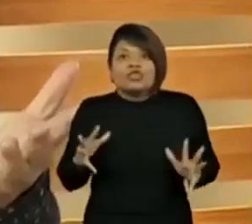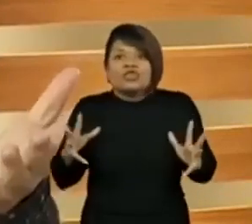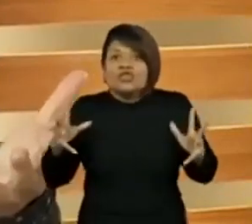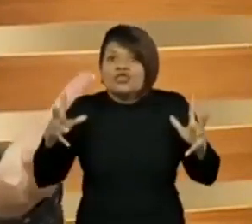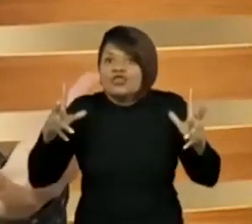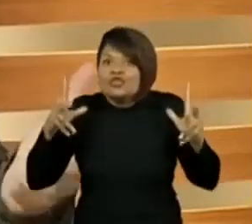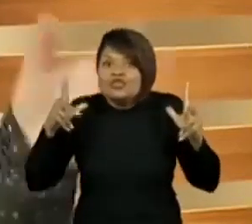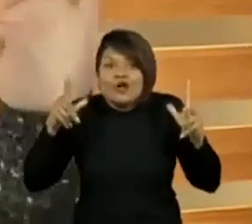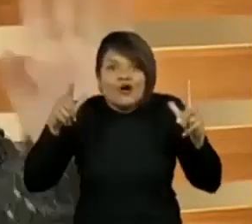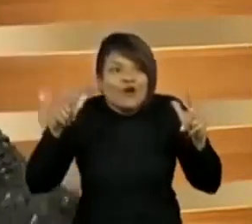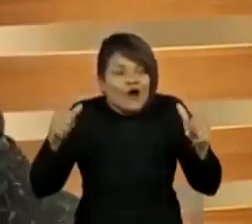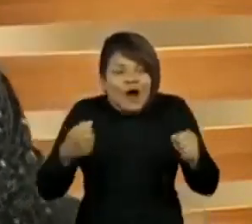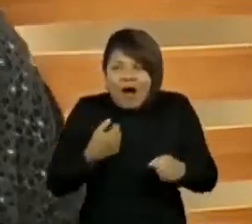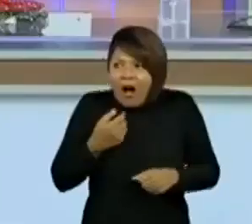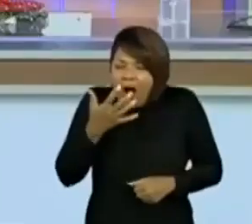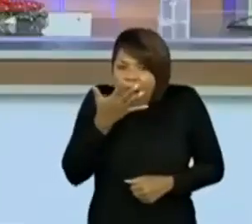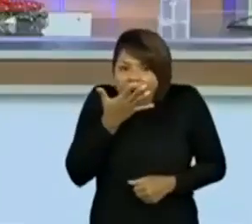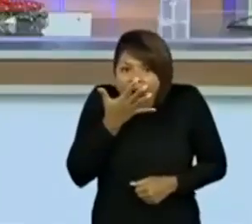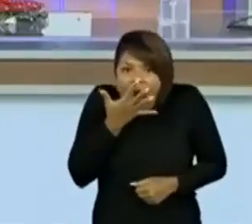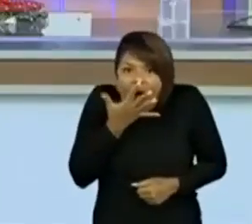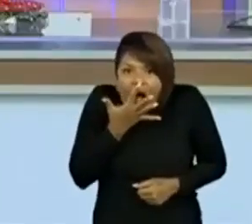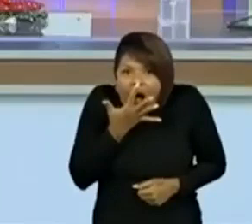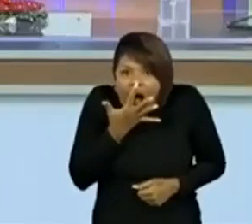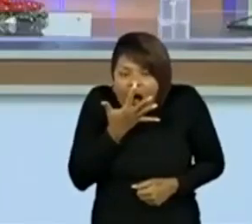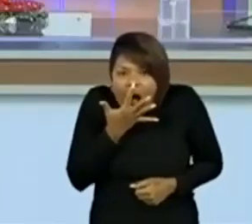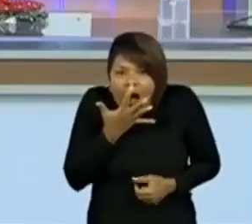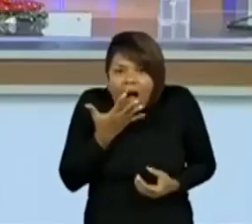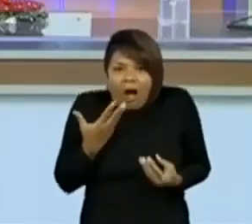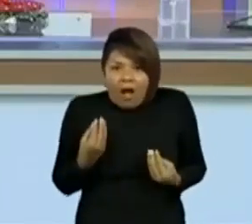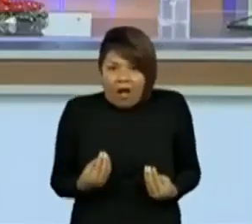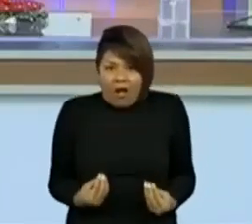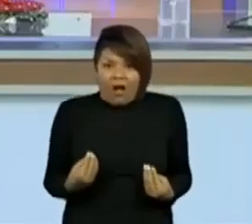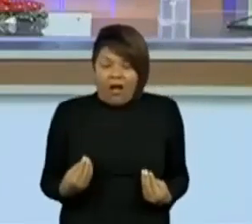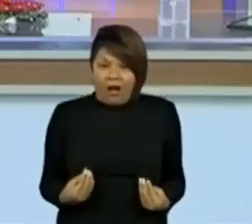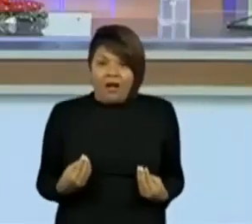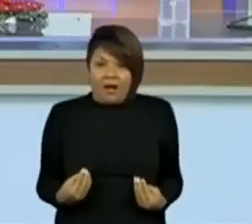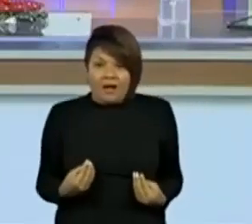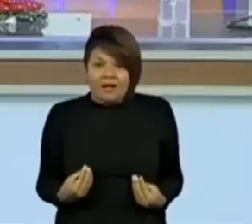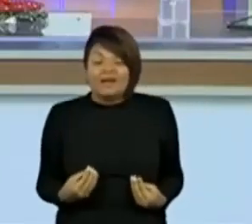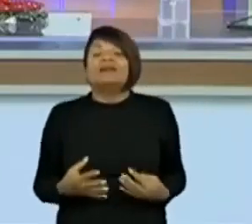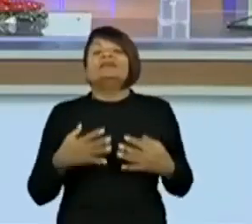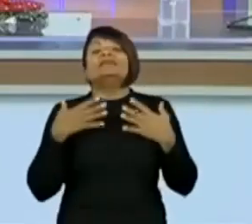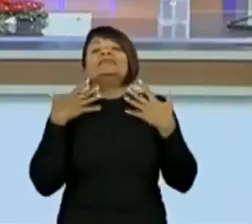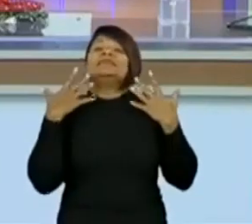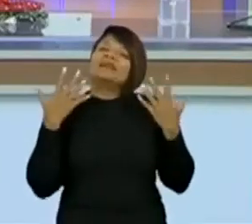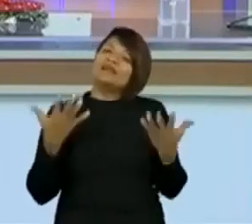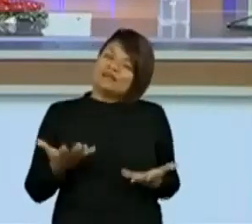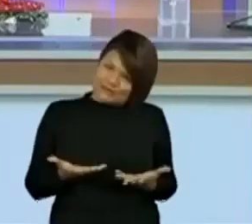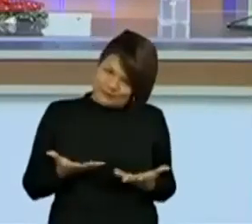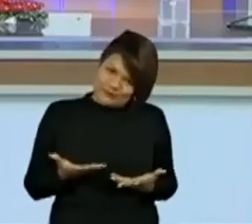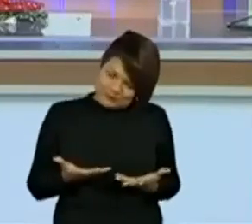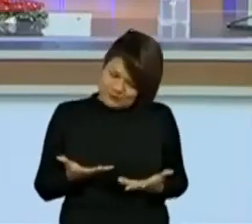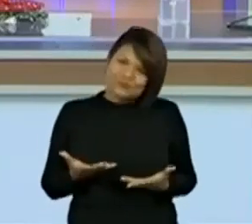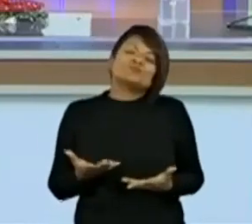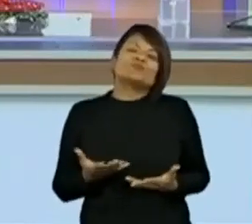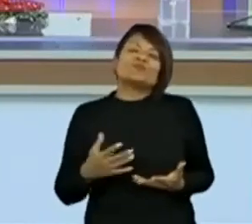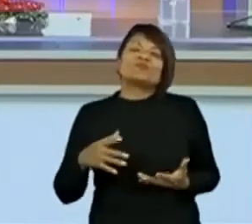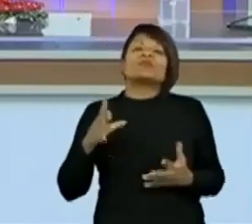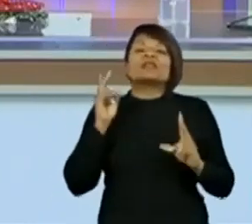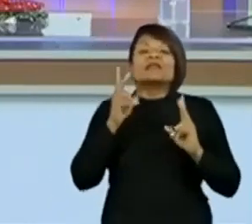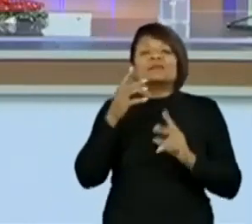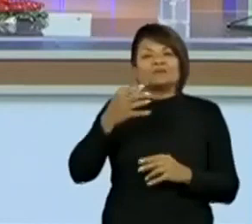encantado. E logo veio à sua frente, trazendo um presente